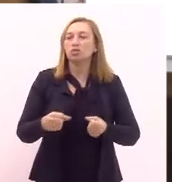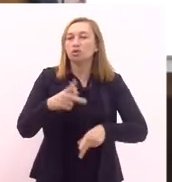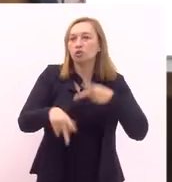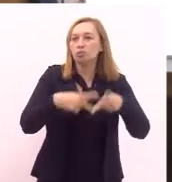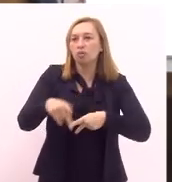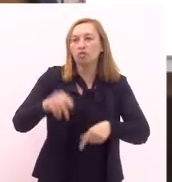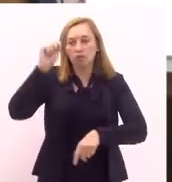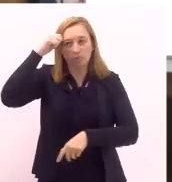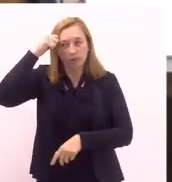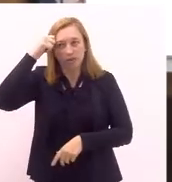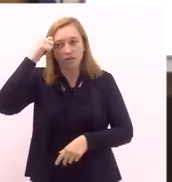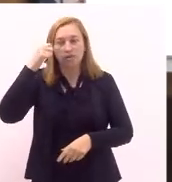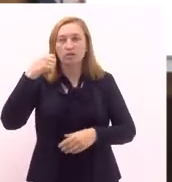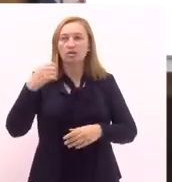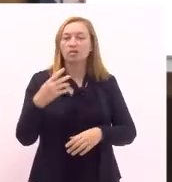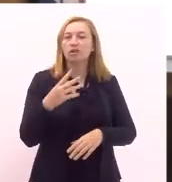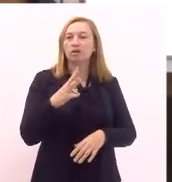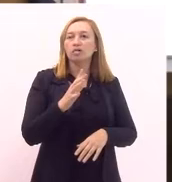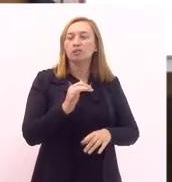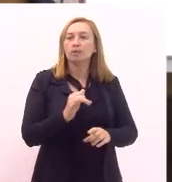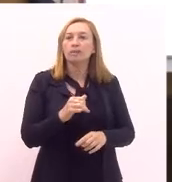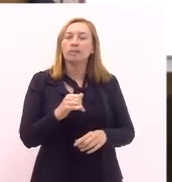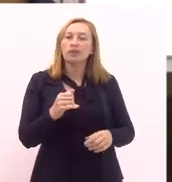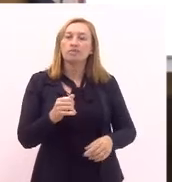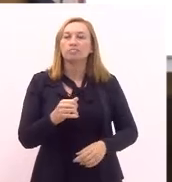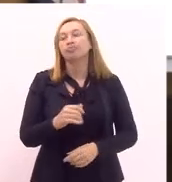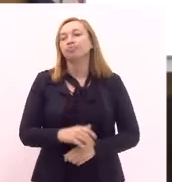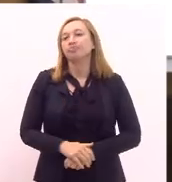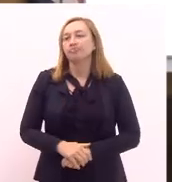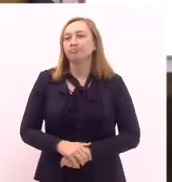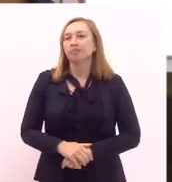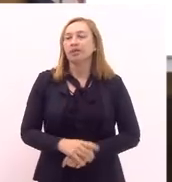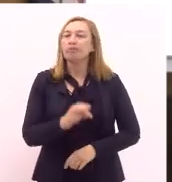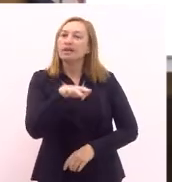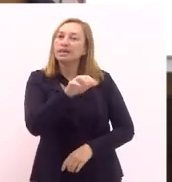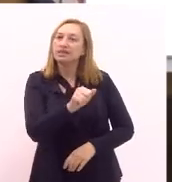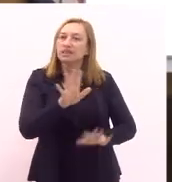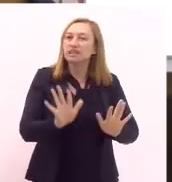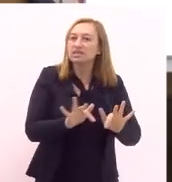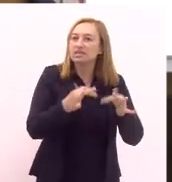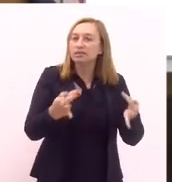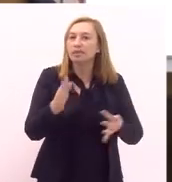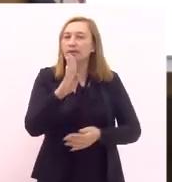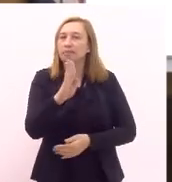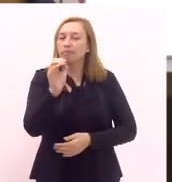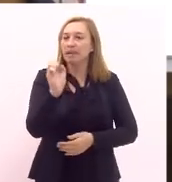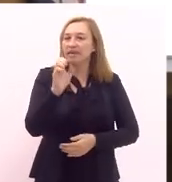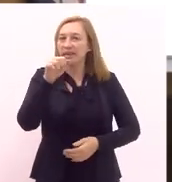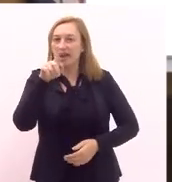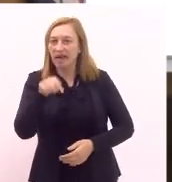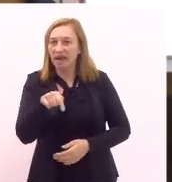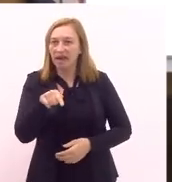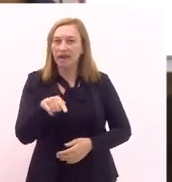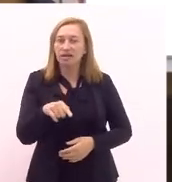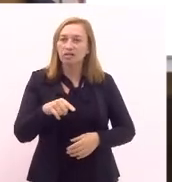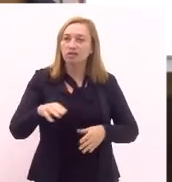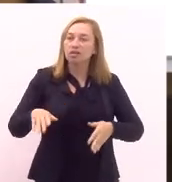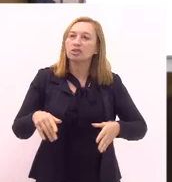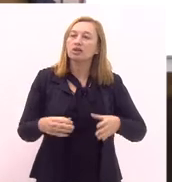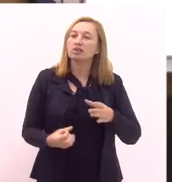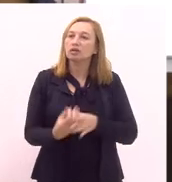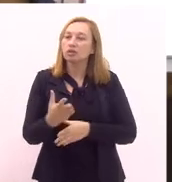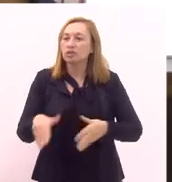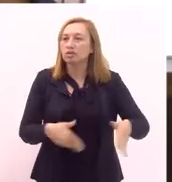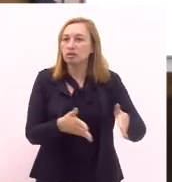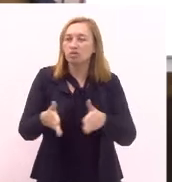reconhecimento na sua linda biografia Benedita ou simplesmente Bené construiu sua caminhada